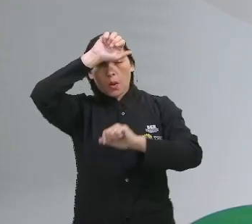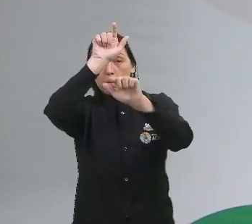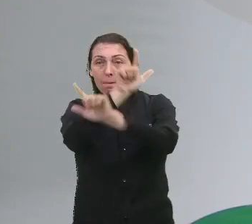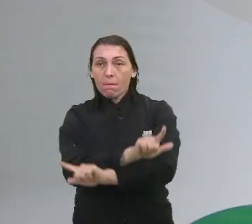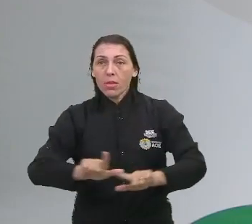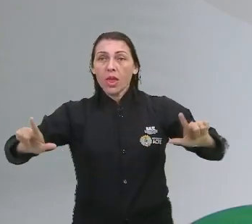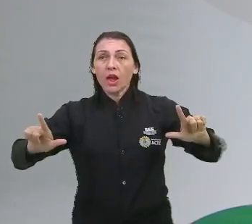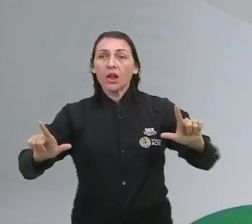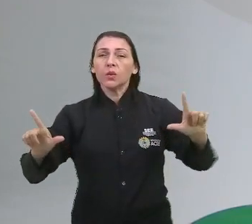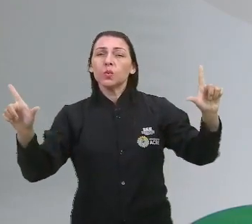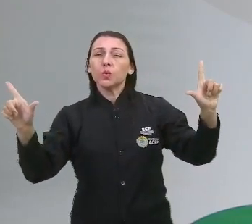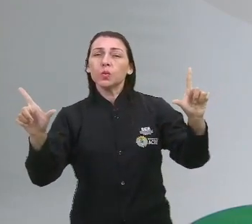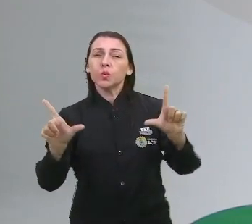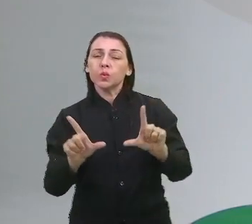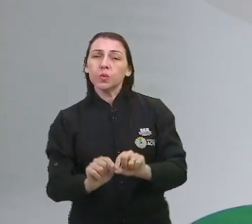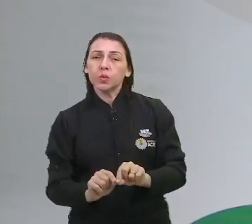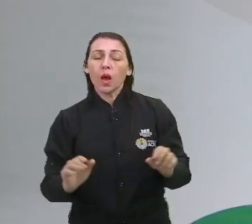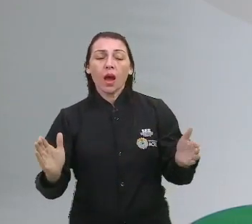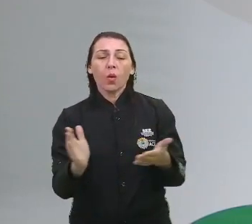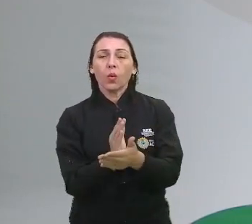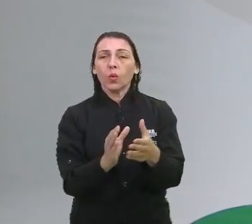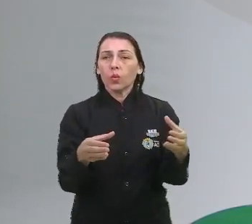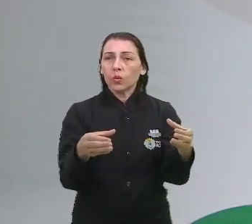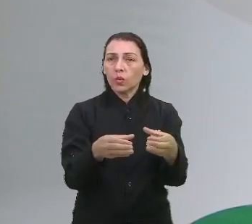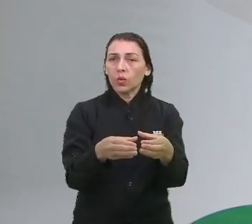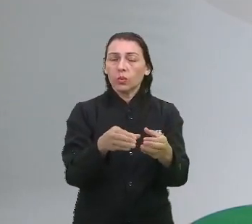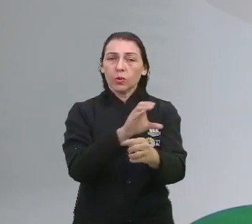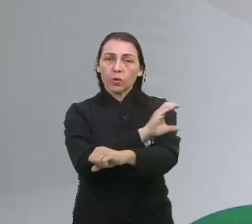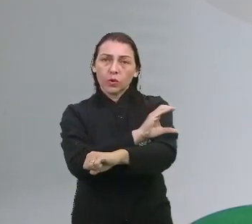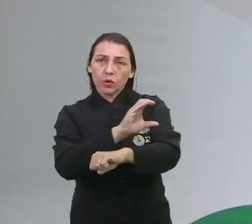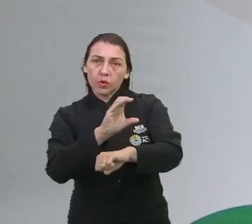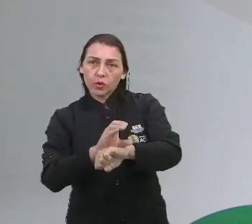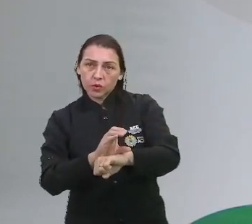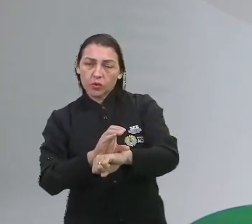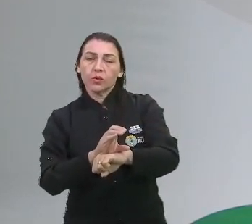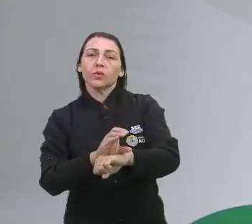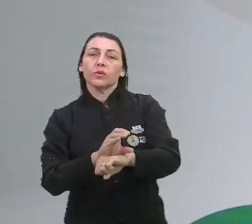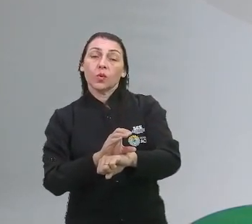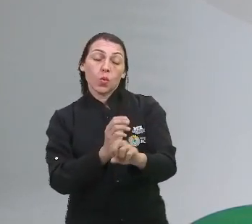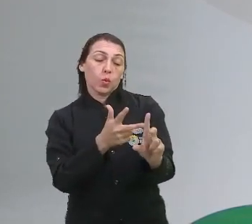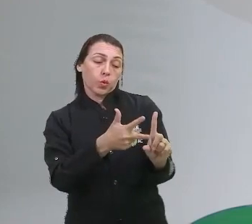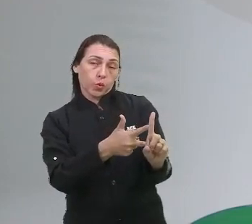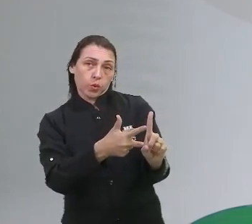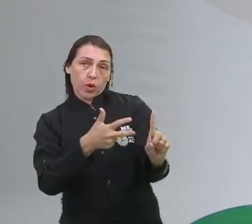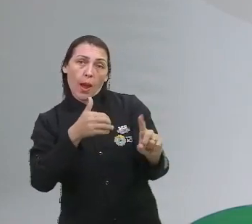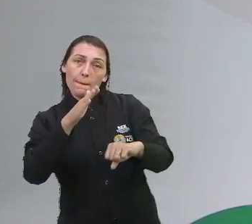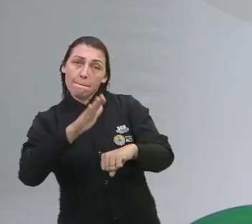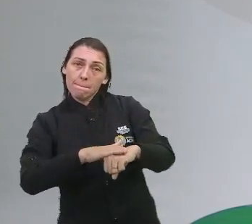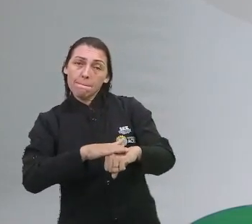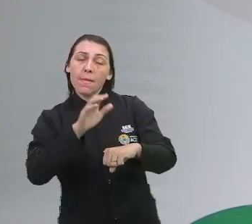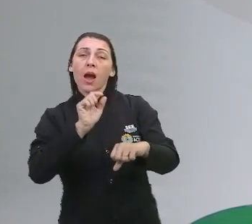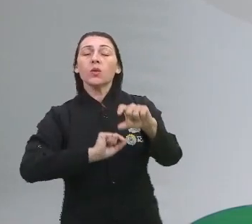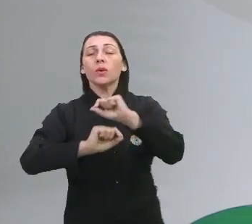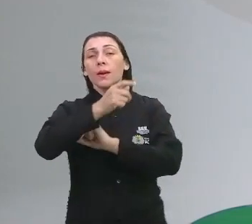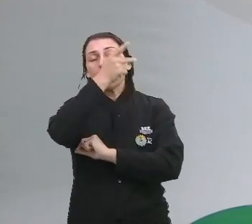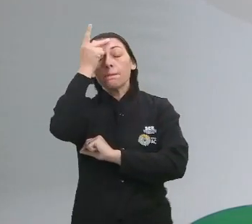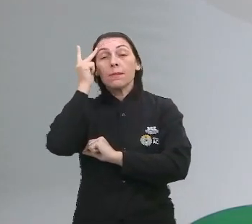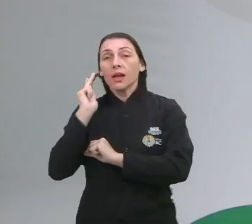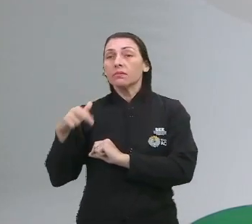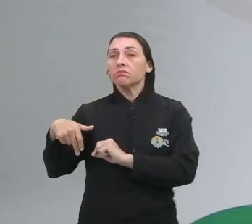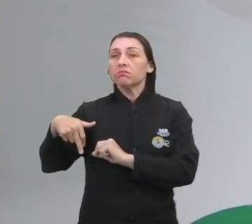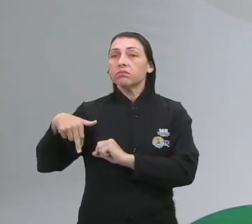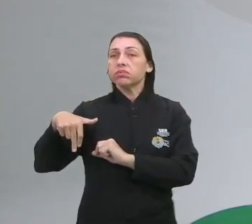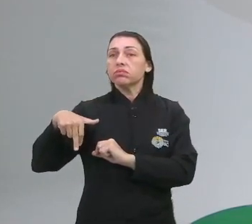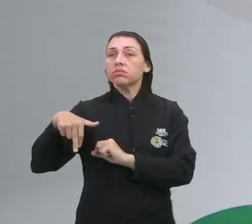que diminui determinado grupo, determinada cultura. Indígenas são muito mais do que pessoas andando aí